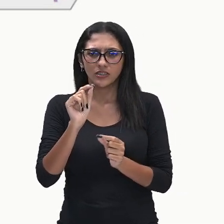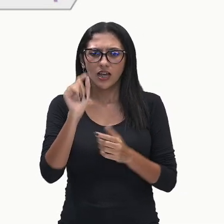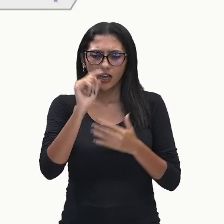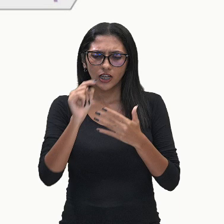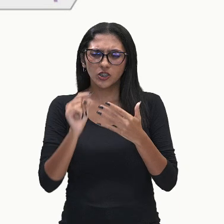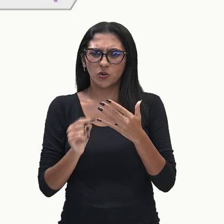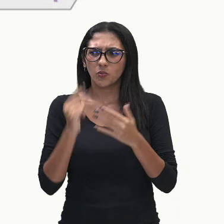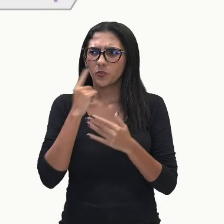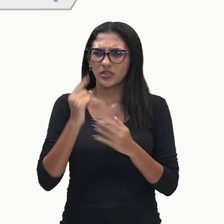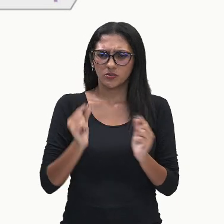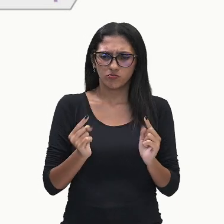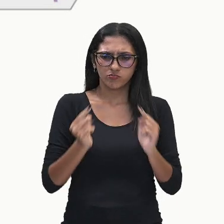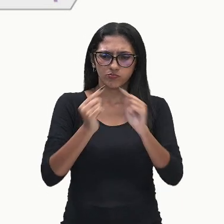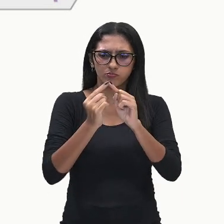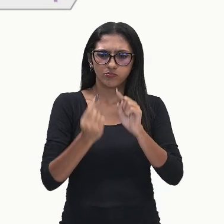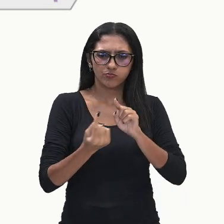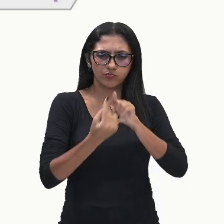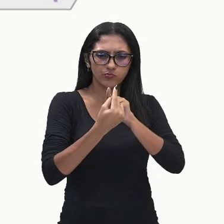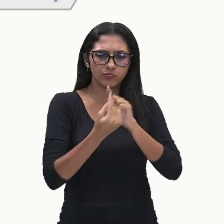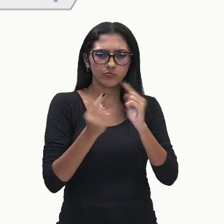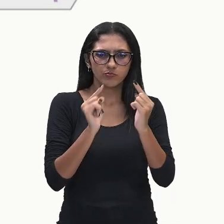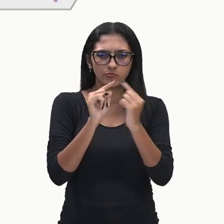será